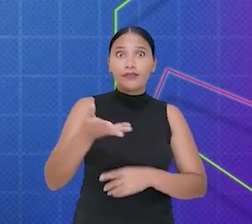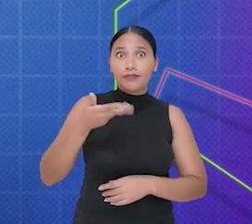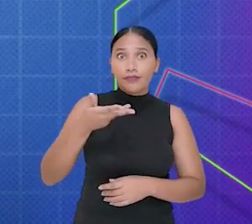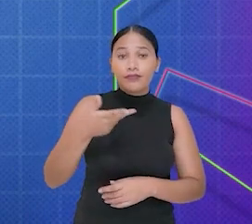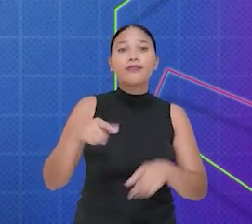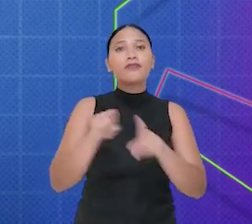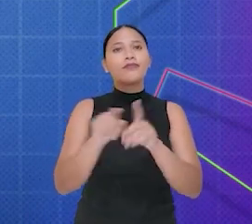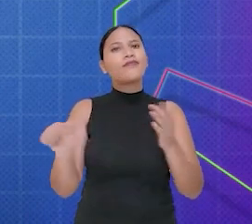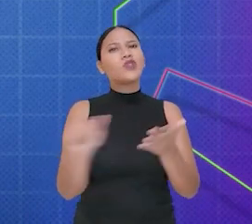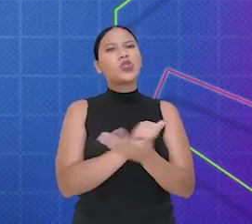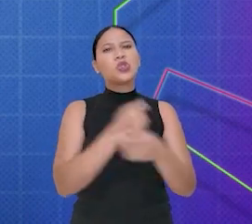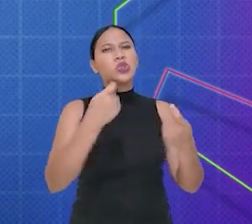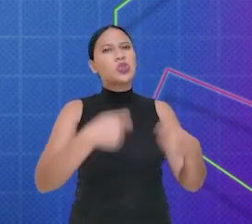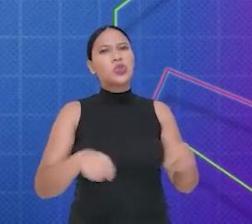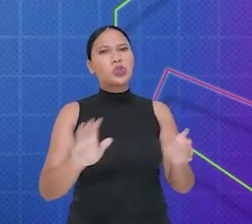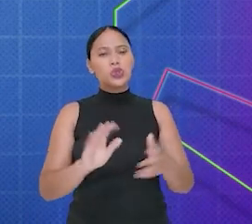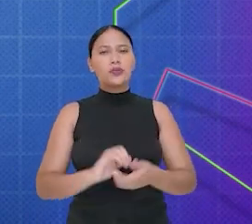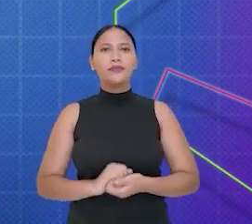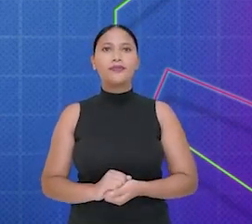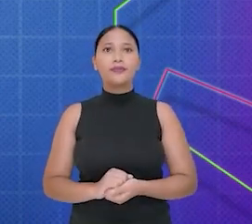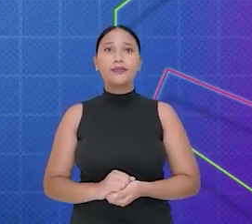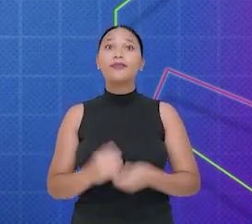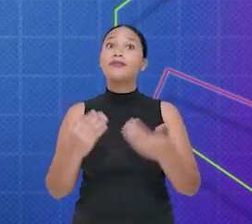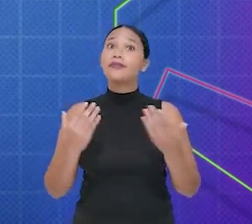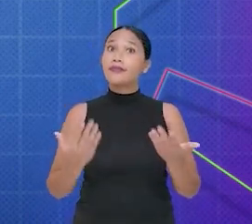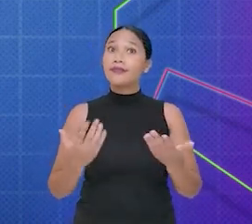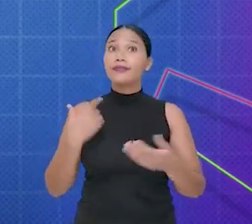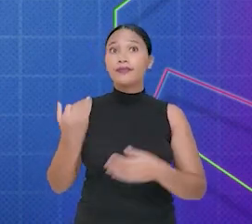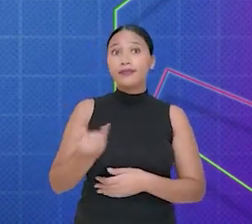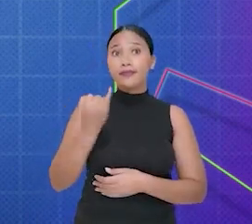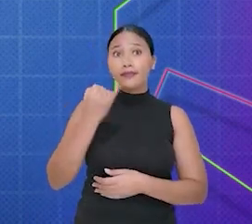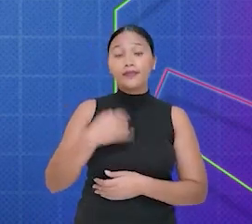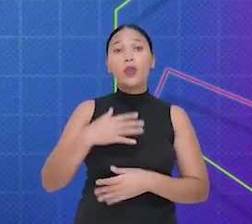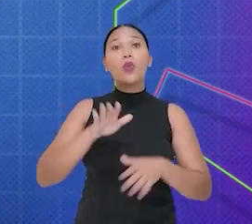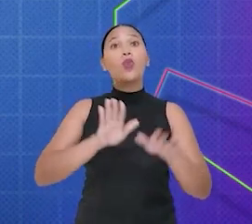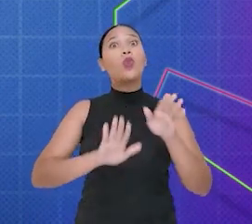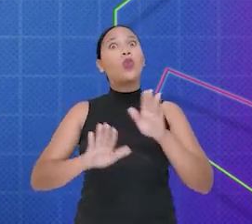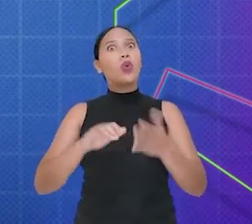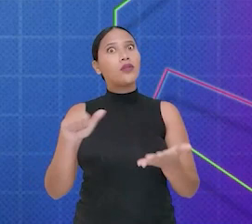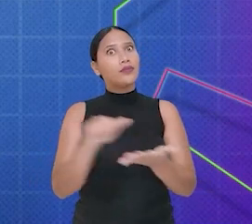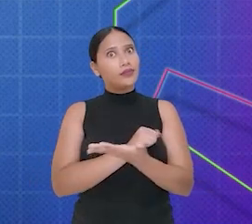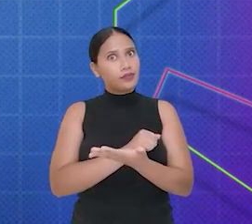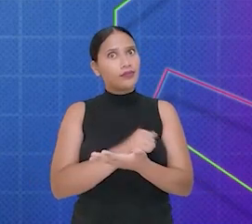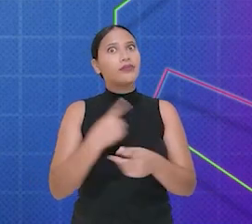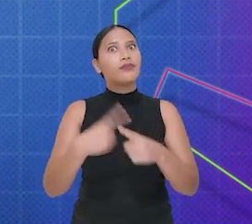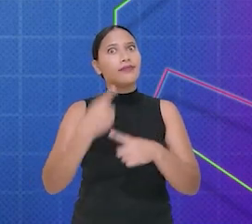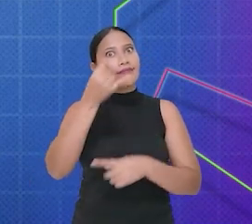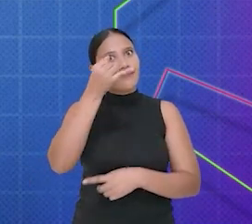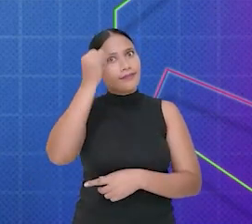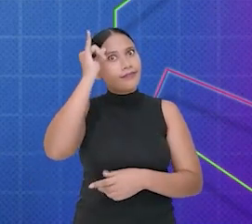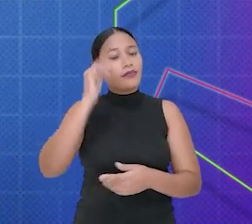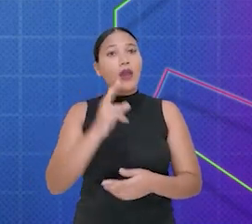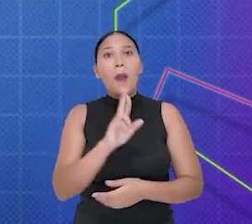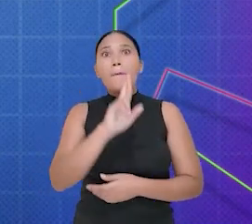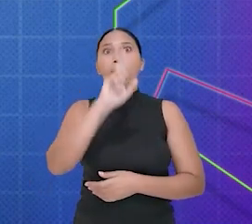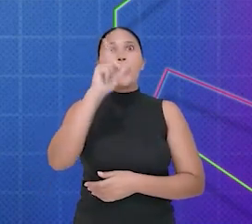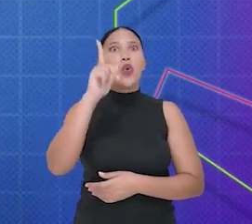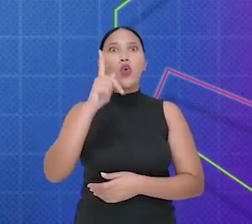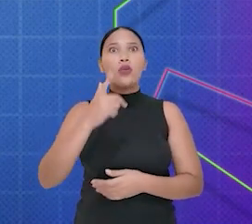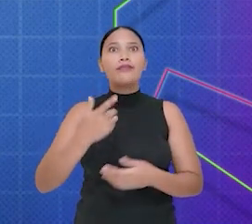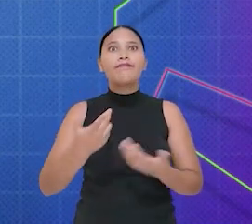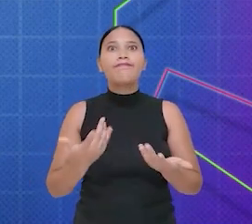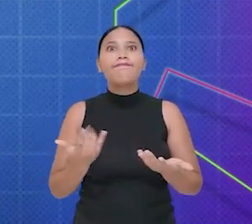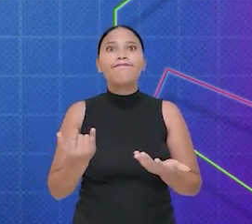com eficiência, mas também excluir aqueles que não são mais necessários. No entanto, é importante tomar cuidado ao excluir arquivos para evitar